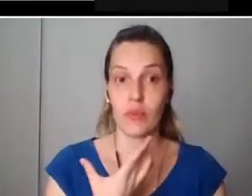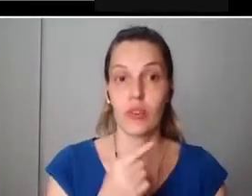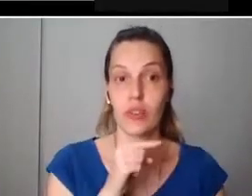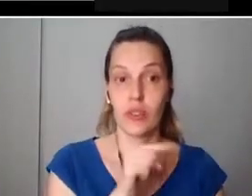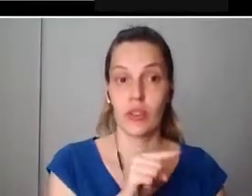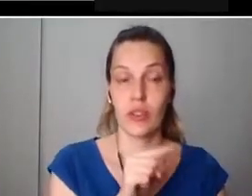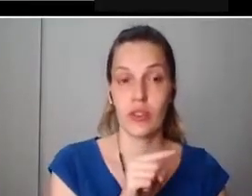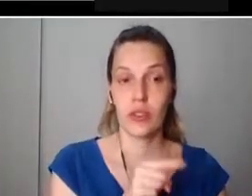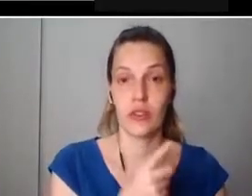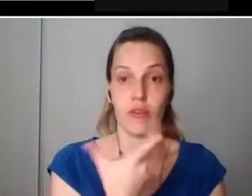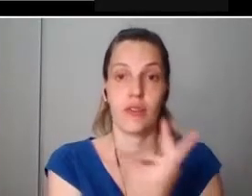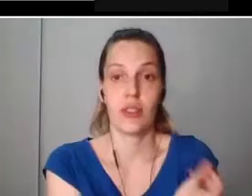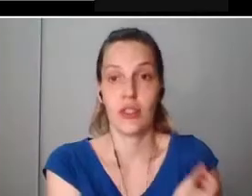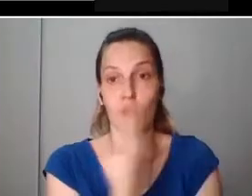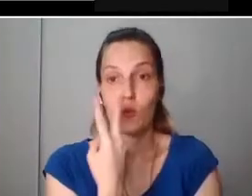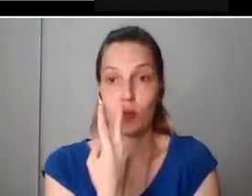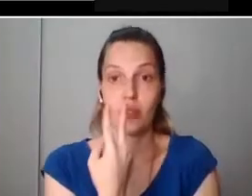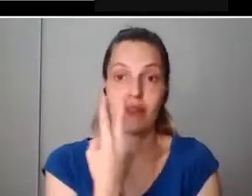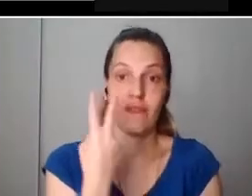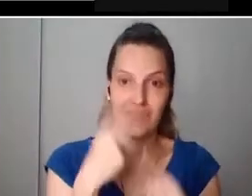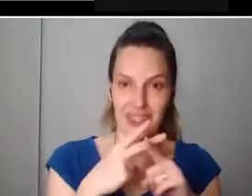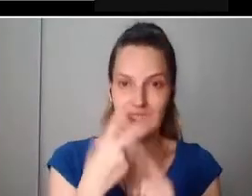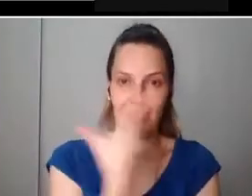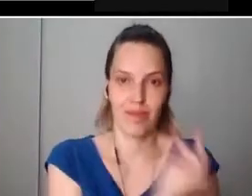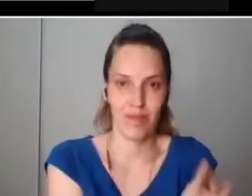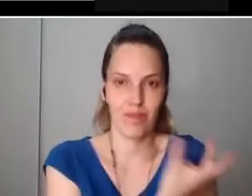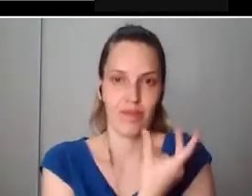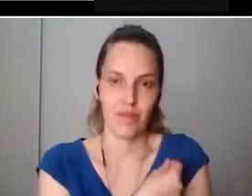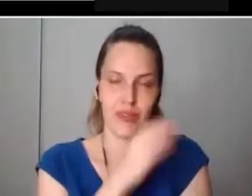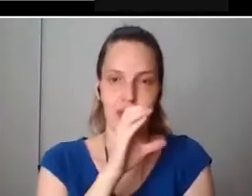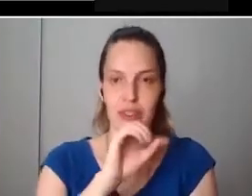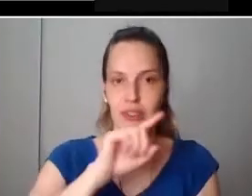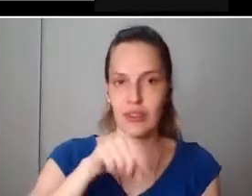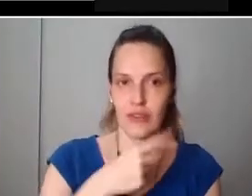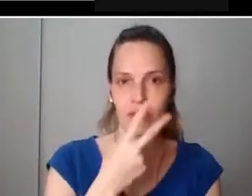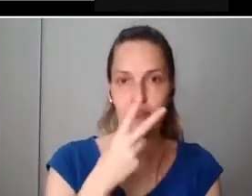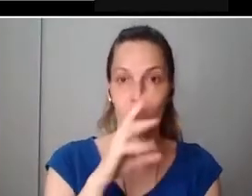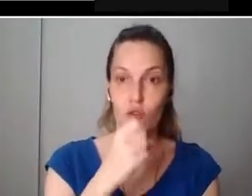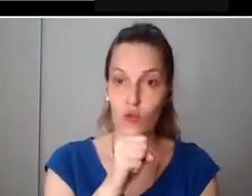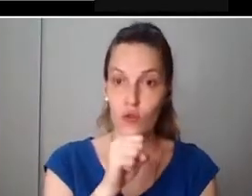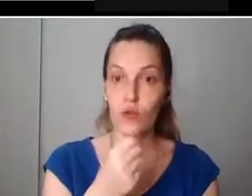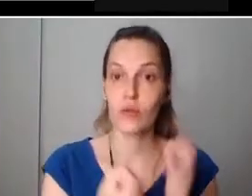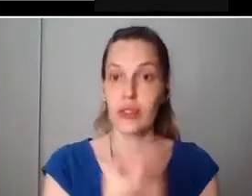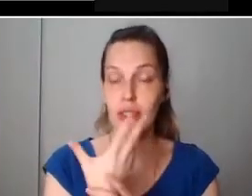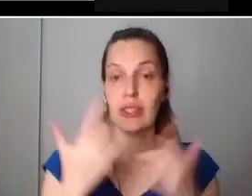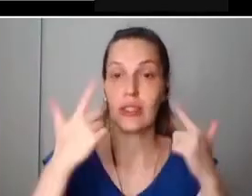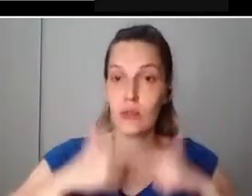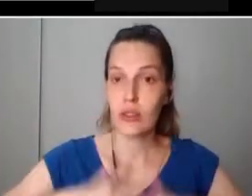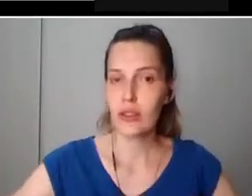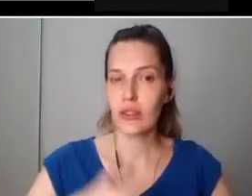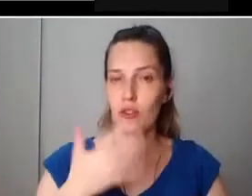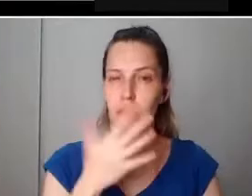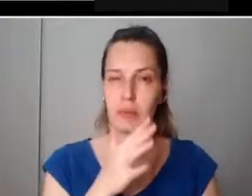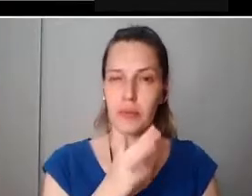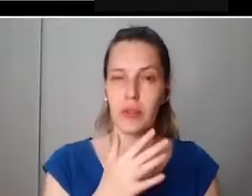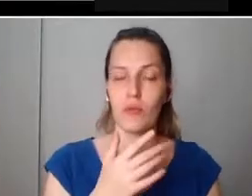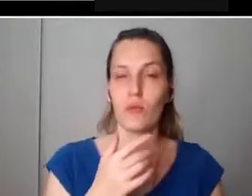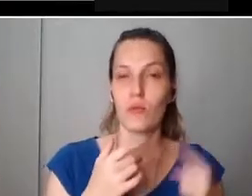vacinada com 2 doses de 0,28, né, um título neutralizante que vai ficar mais ou menos por aqui, um para